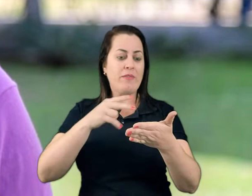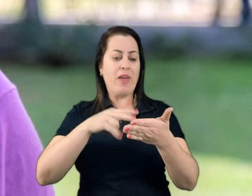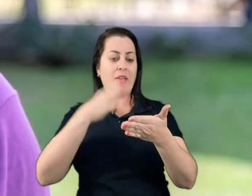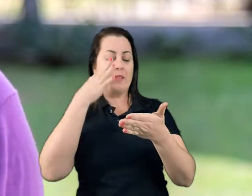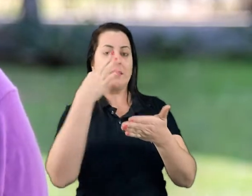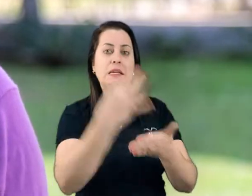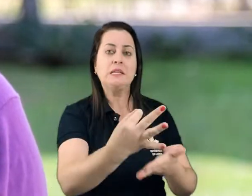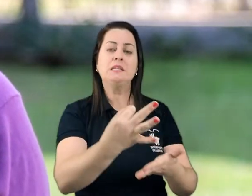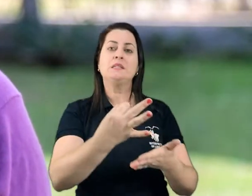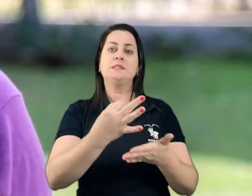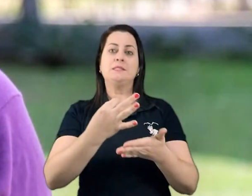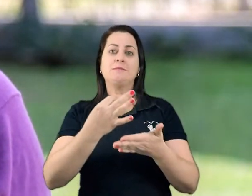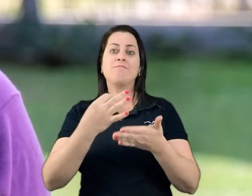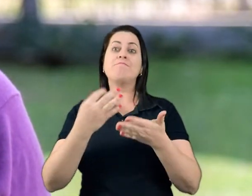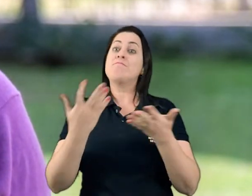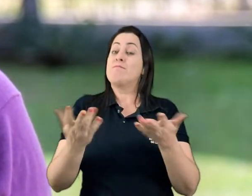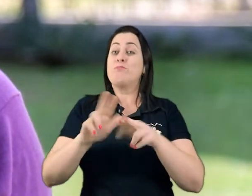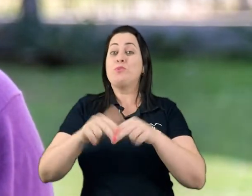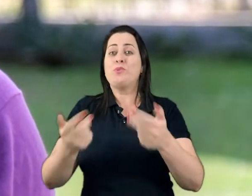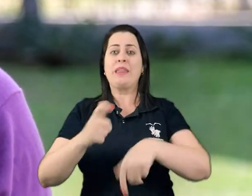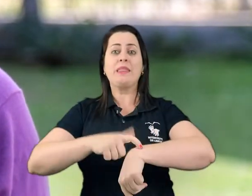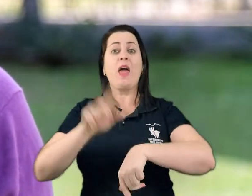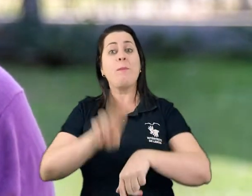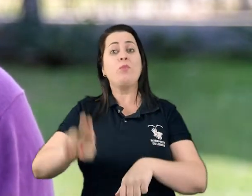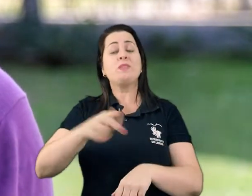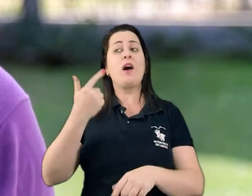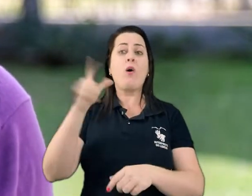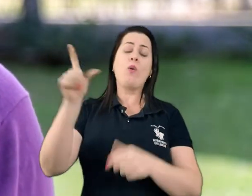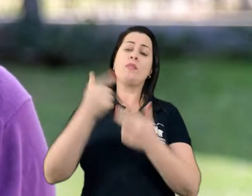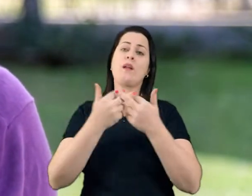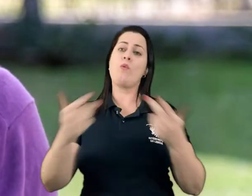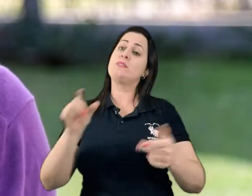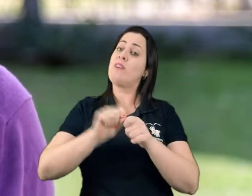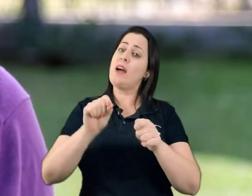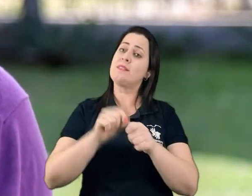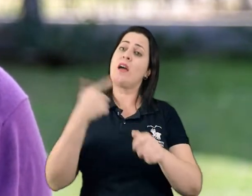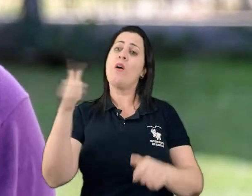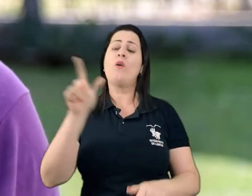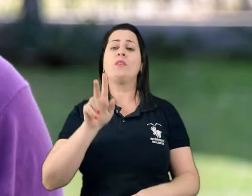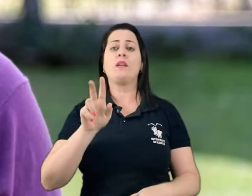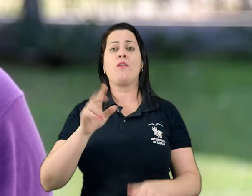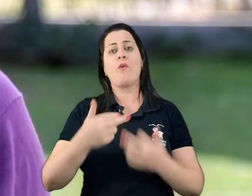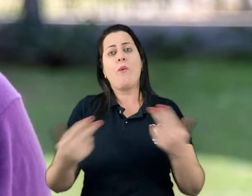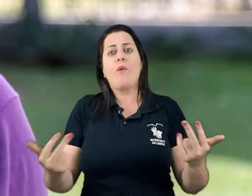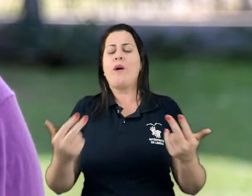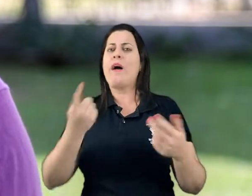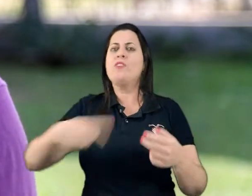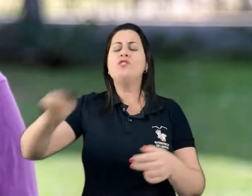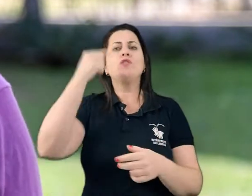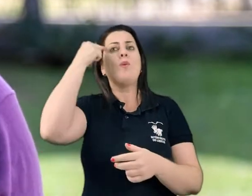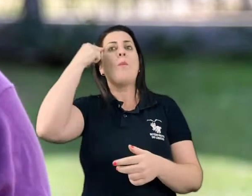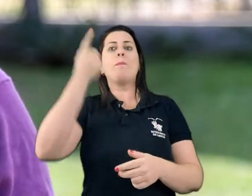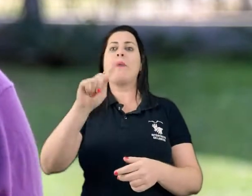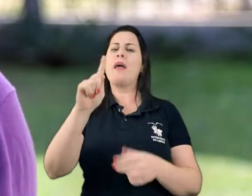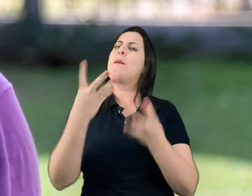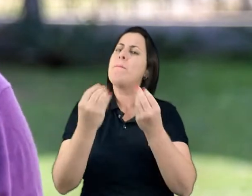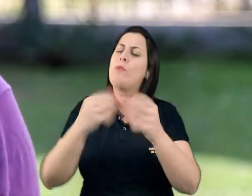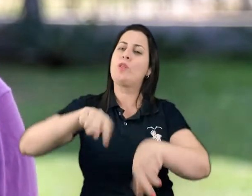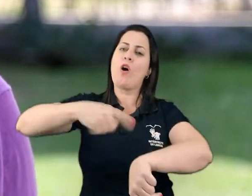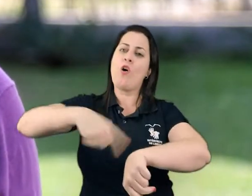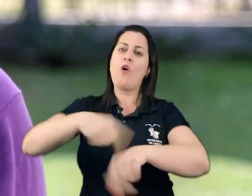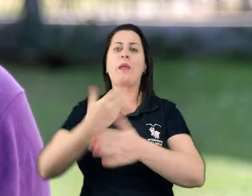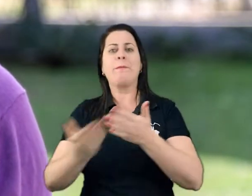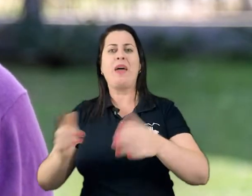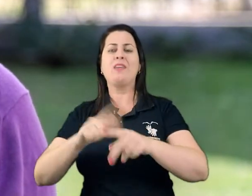surgindo então eu sinto que é um eu vou te mandar para fazer outras coisas Às vezes a gente não tem essa